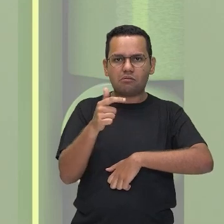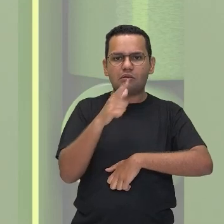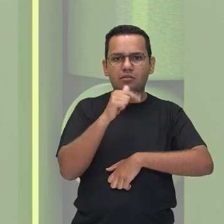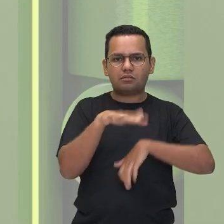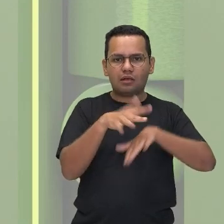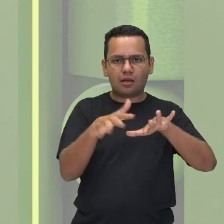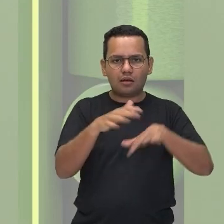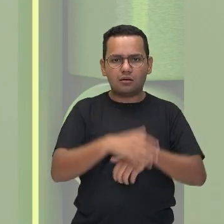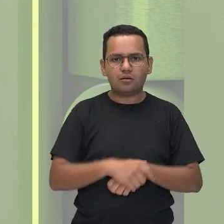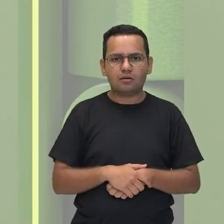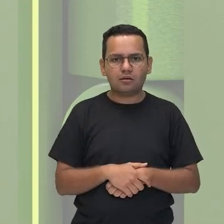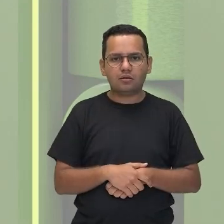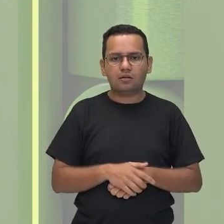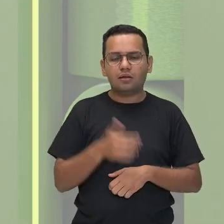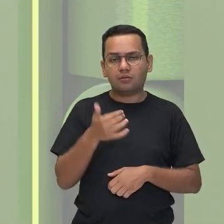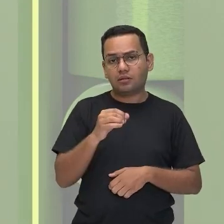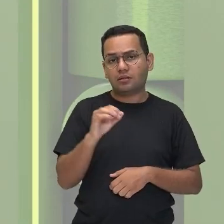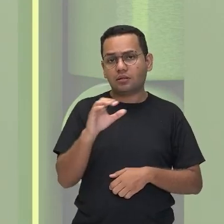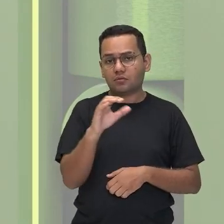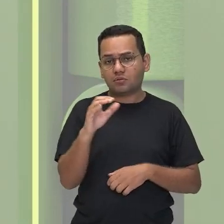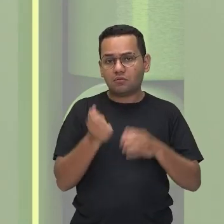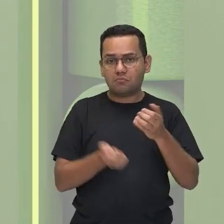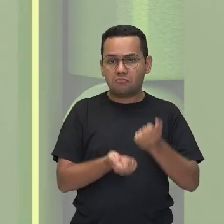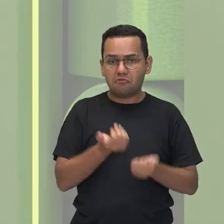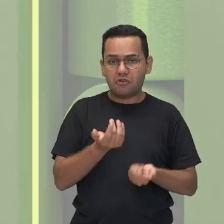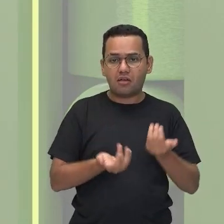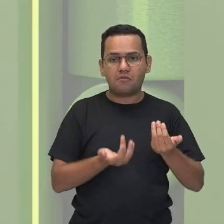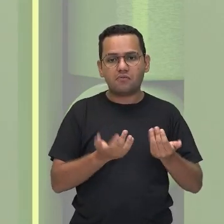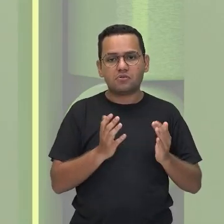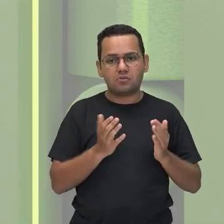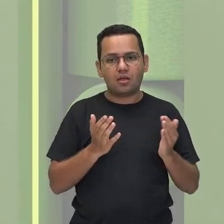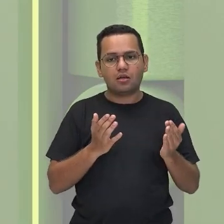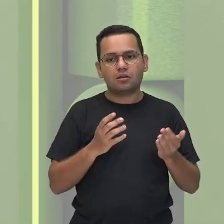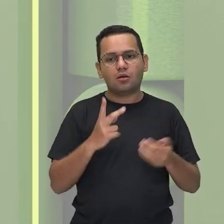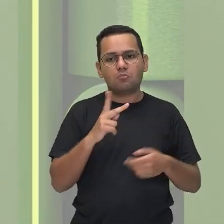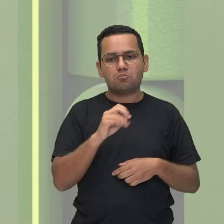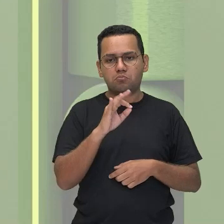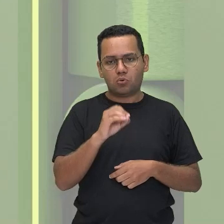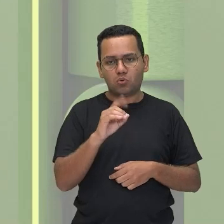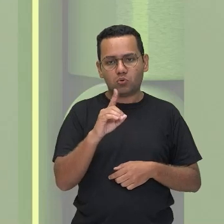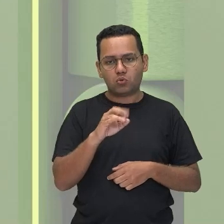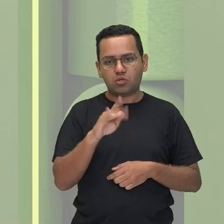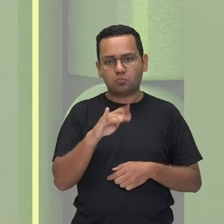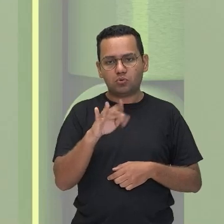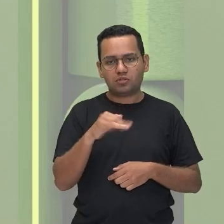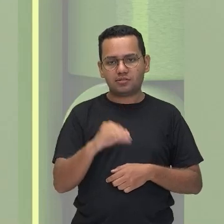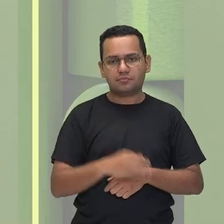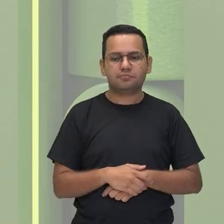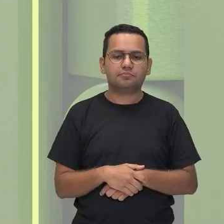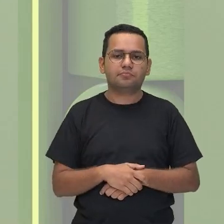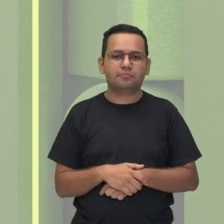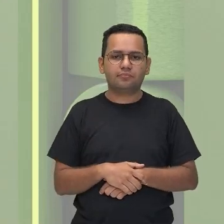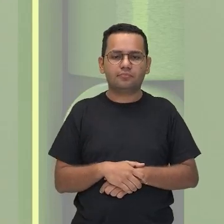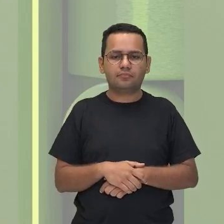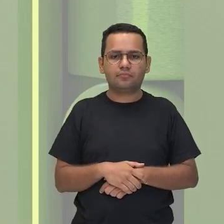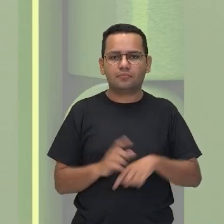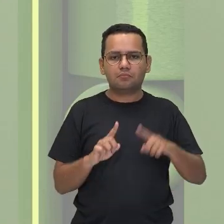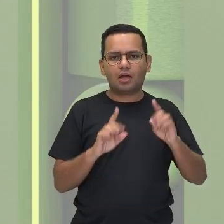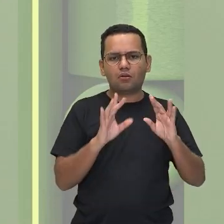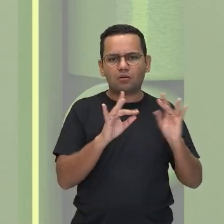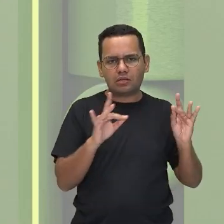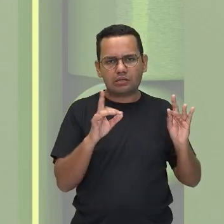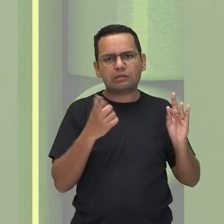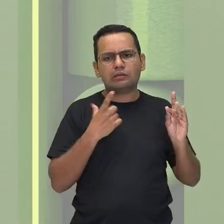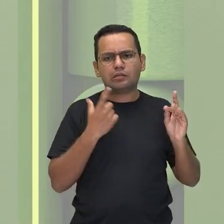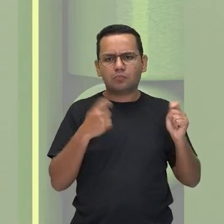água vai ferver a 100 graus Celsius. Isso é o ponto de ebulição. Não só coisas líquidas têm ponto de ebulição, né? Tem